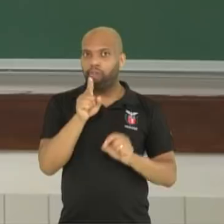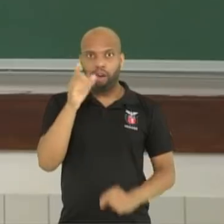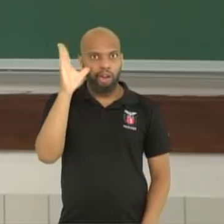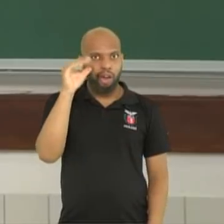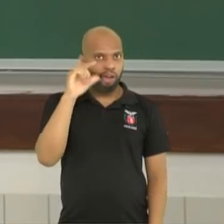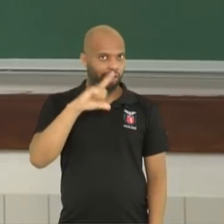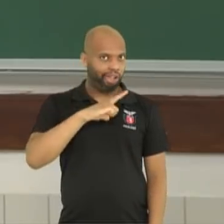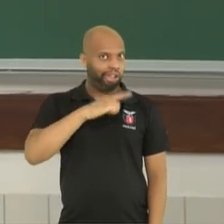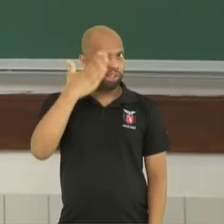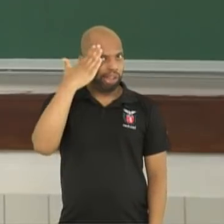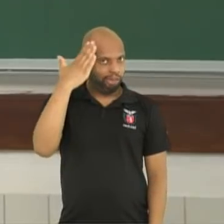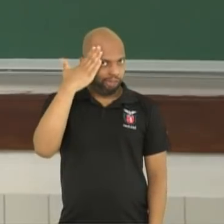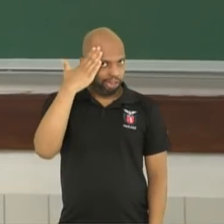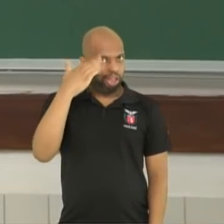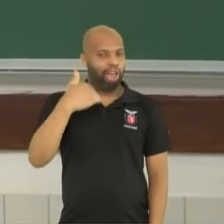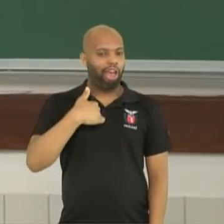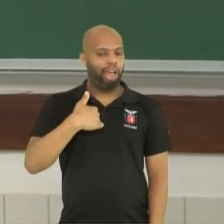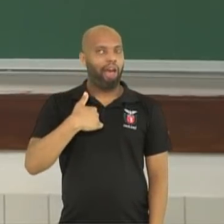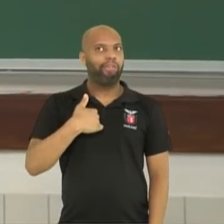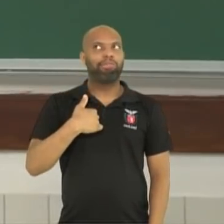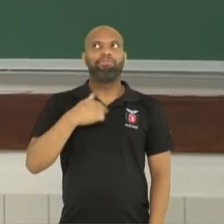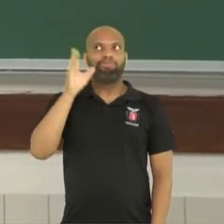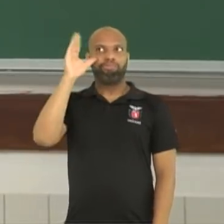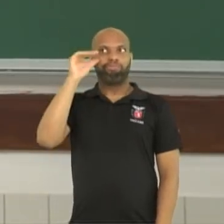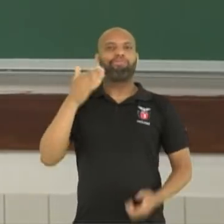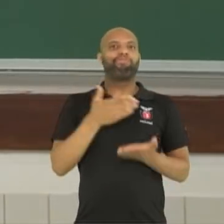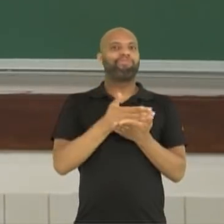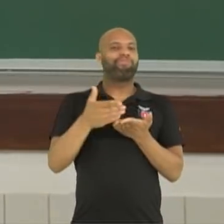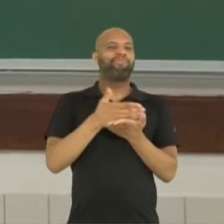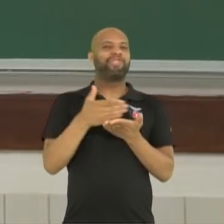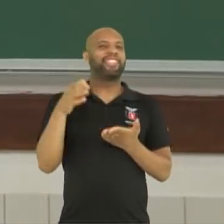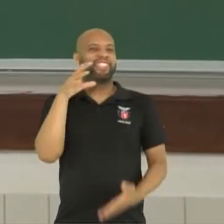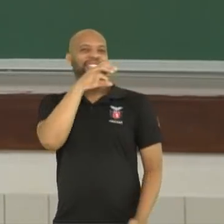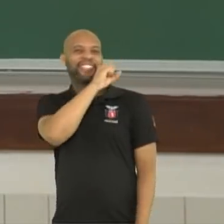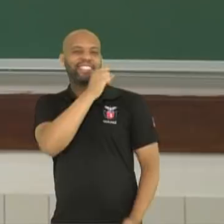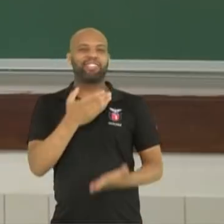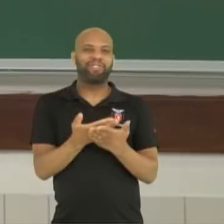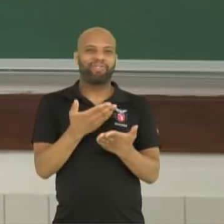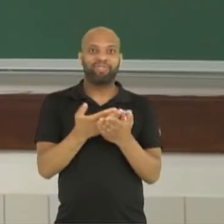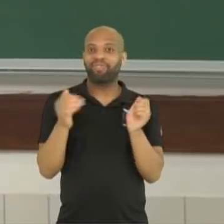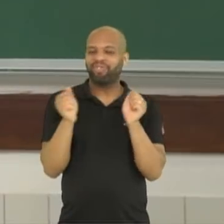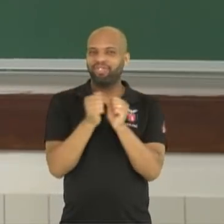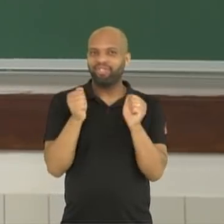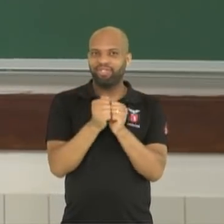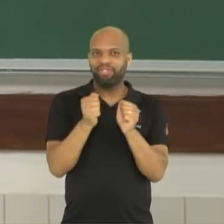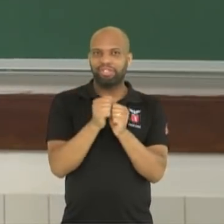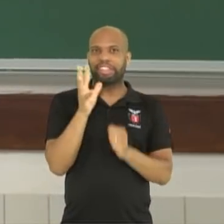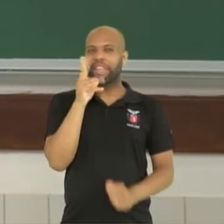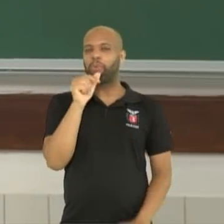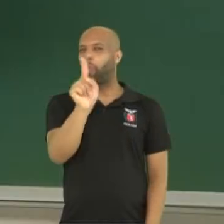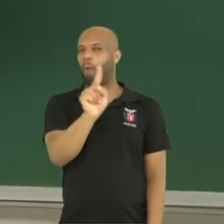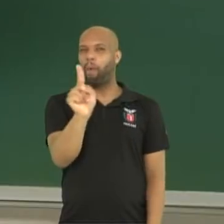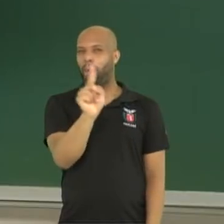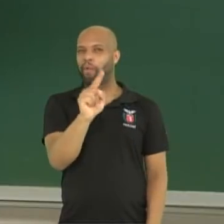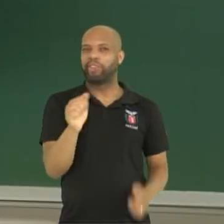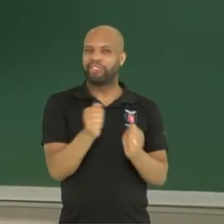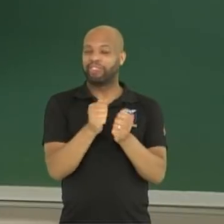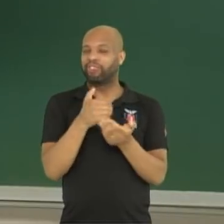curiosos para saber? Eu estou curioso para começar logo, né? Então vamos lá, não vamos ficar demorando muito não aqui,